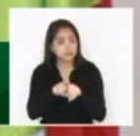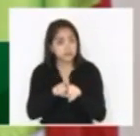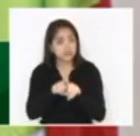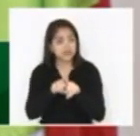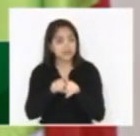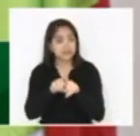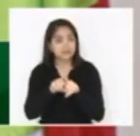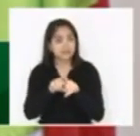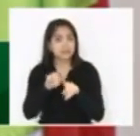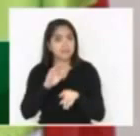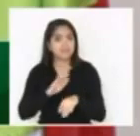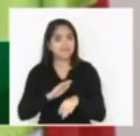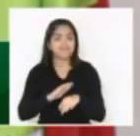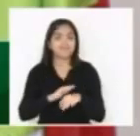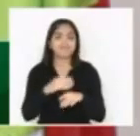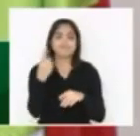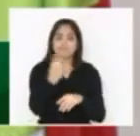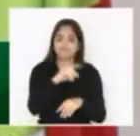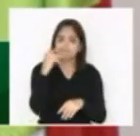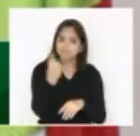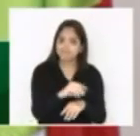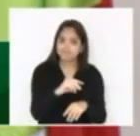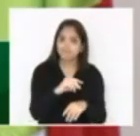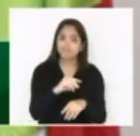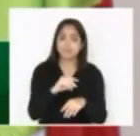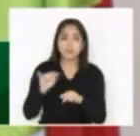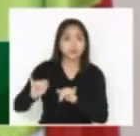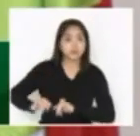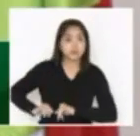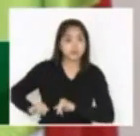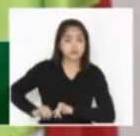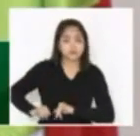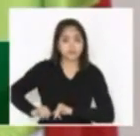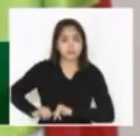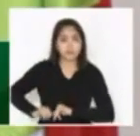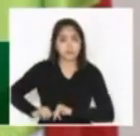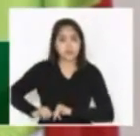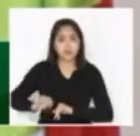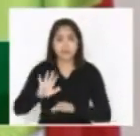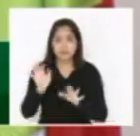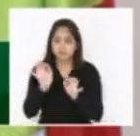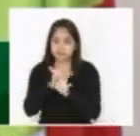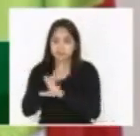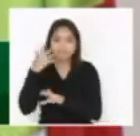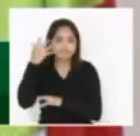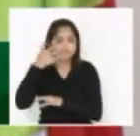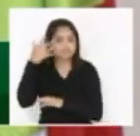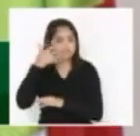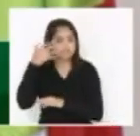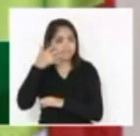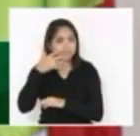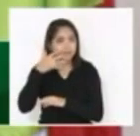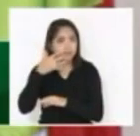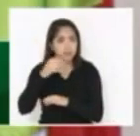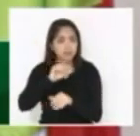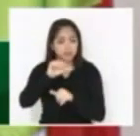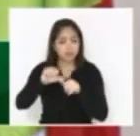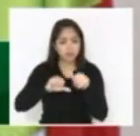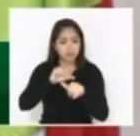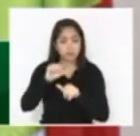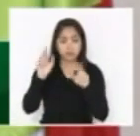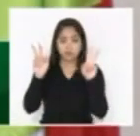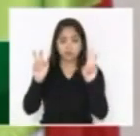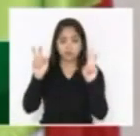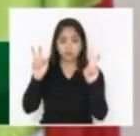tudo, muito maltratadas. Eu quero, para encerrar a minha fala, mudar um pouco de